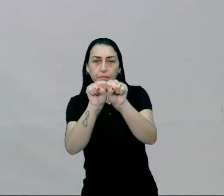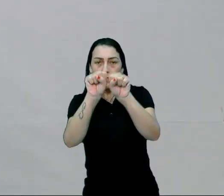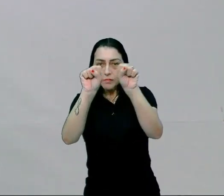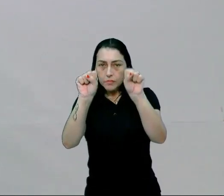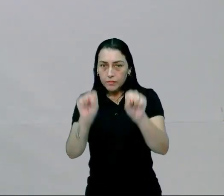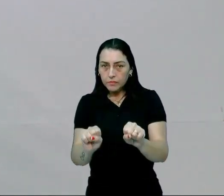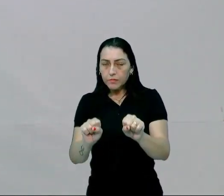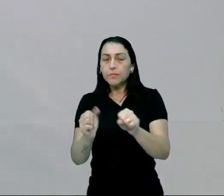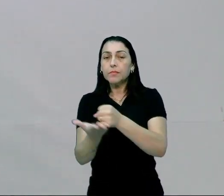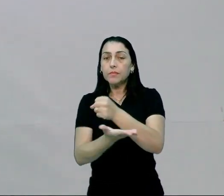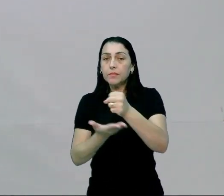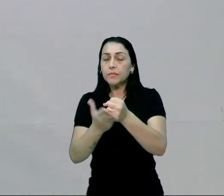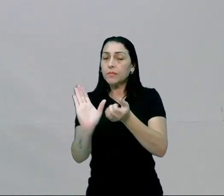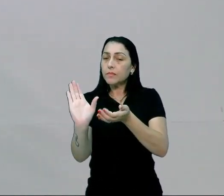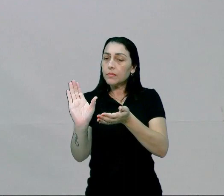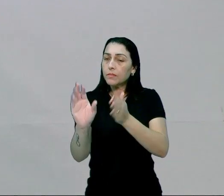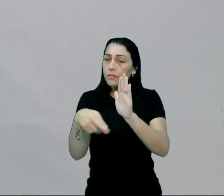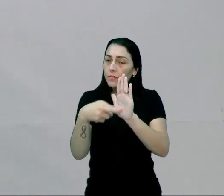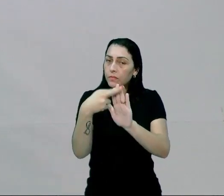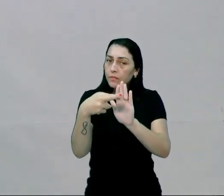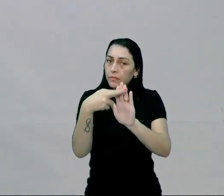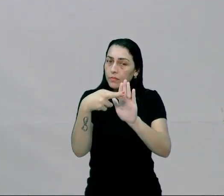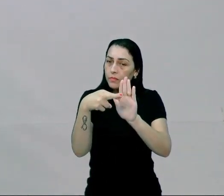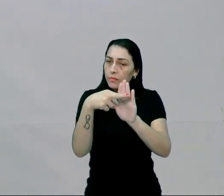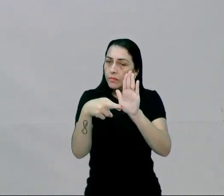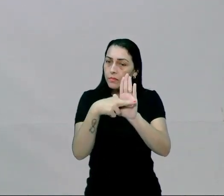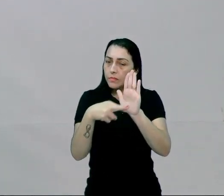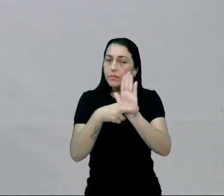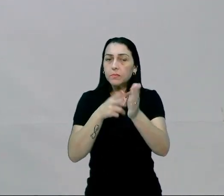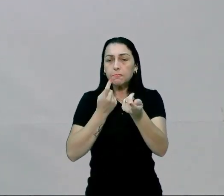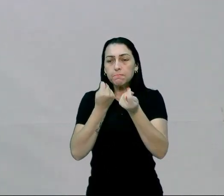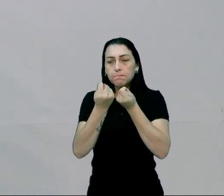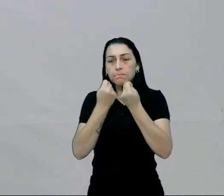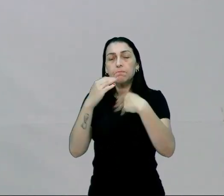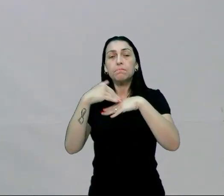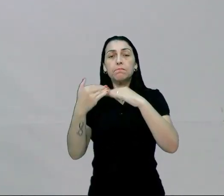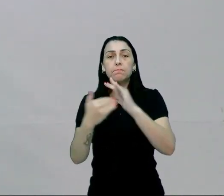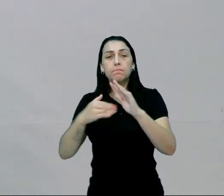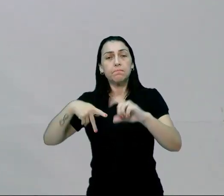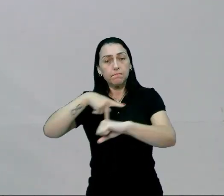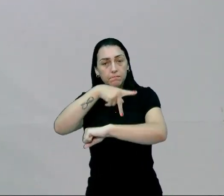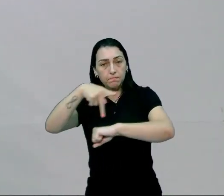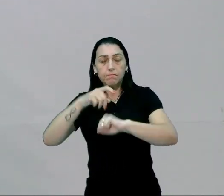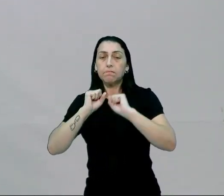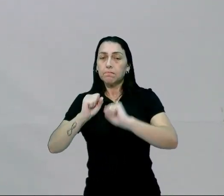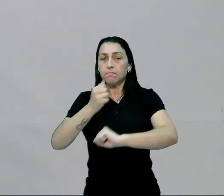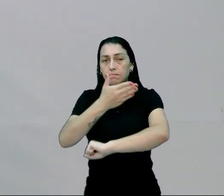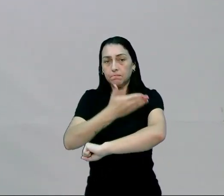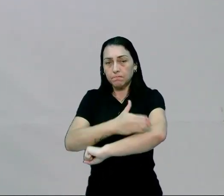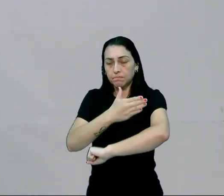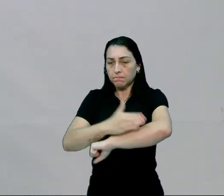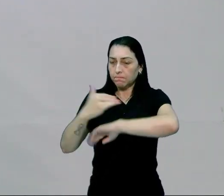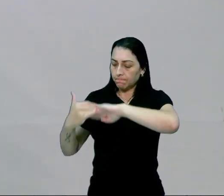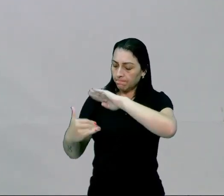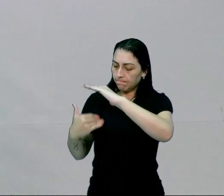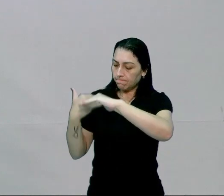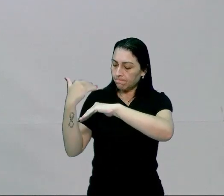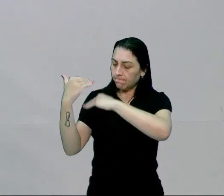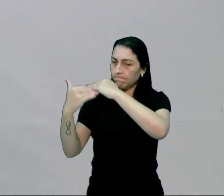sistematização com base da regulamentação, ela permite esse equilíbrio para que todos os países possam praticar e desenvolver de